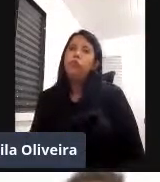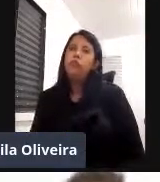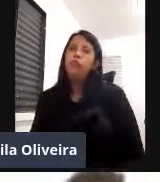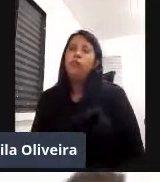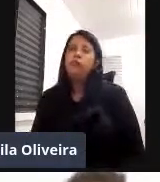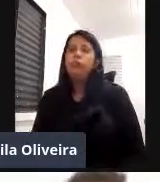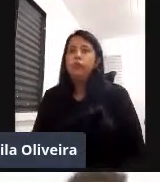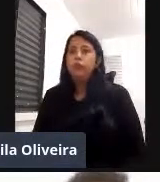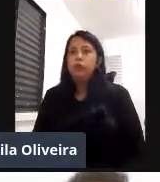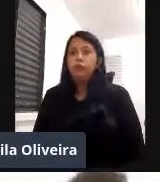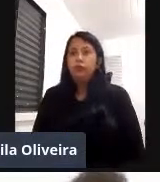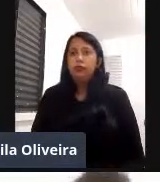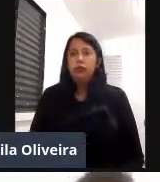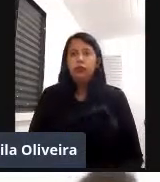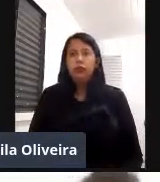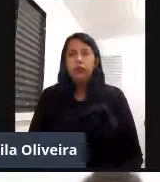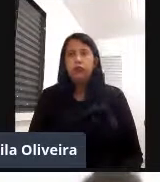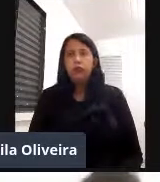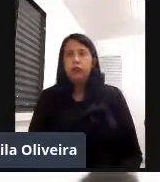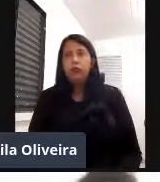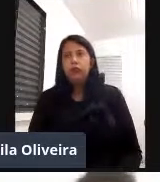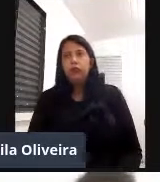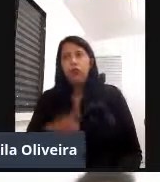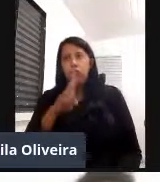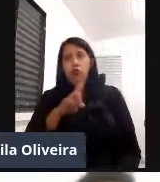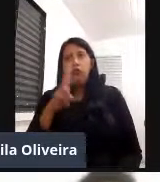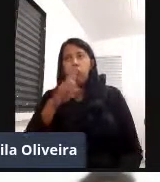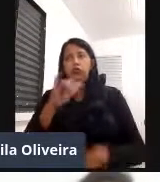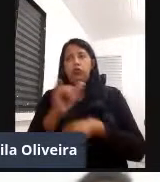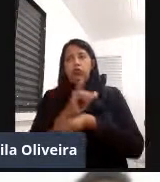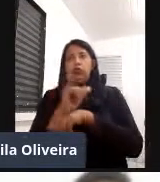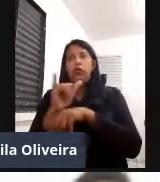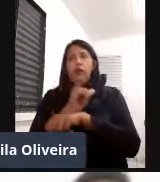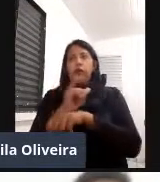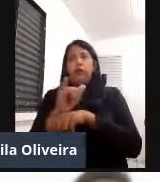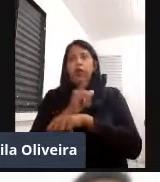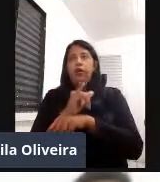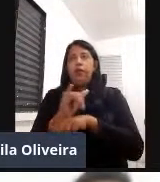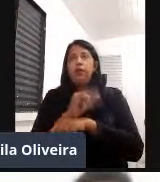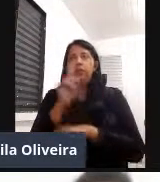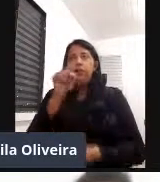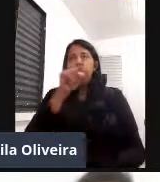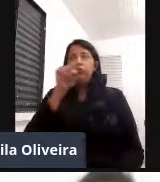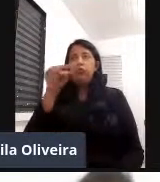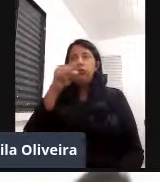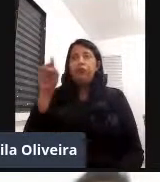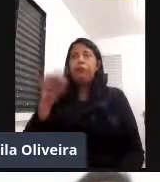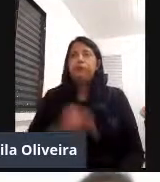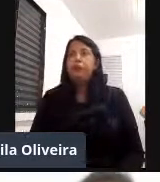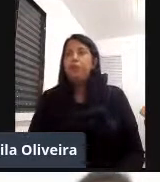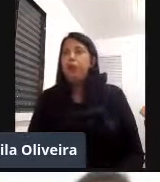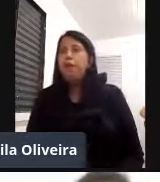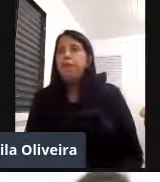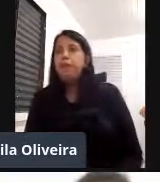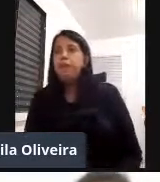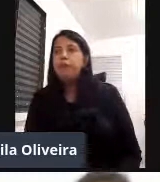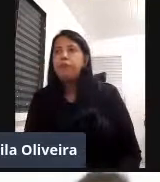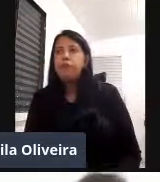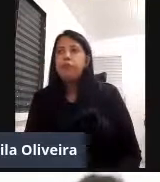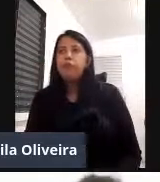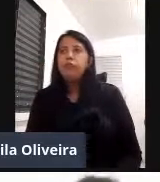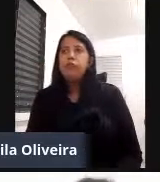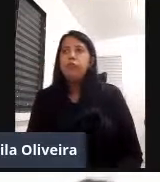para a gente utilizar para o asterisco, tá? Vamos colocar aqui, a expressão